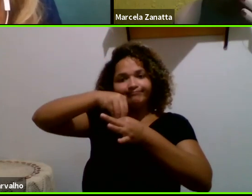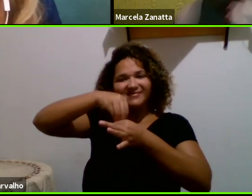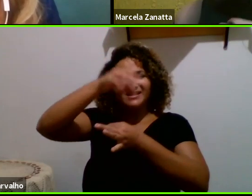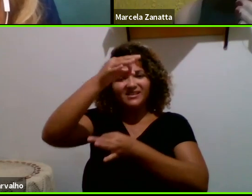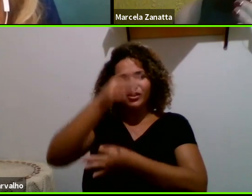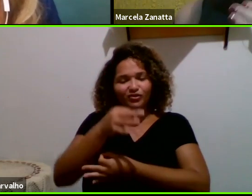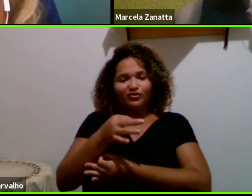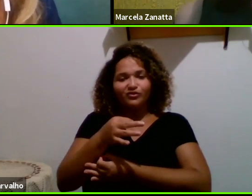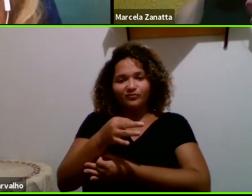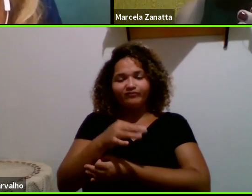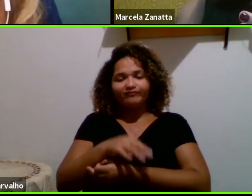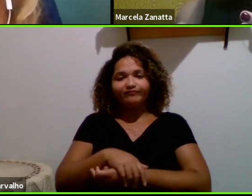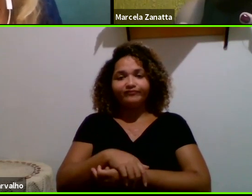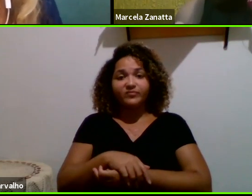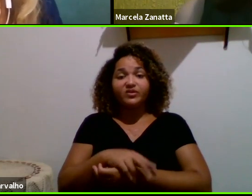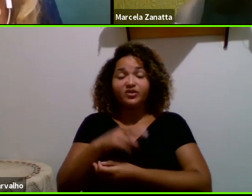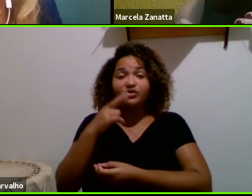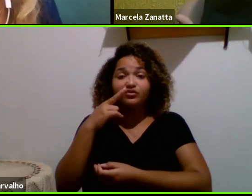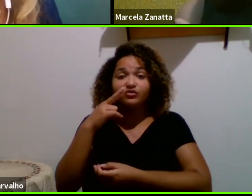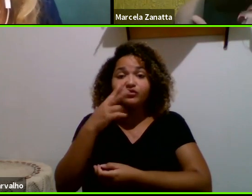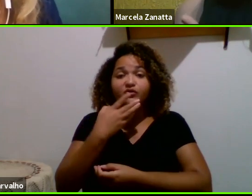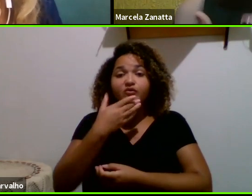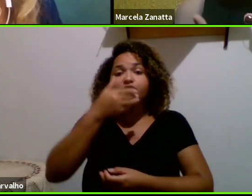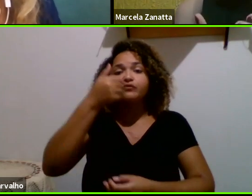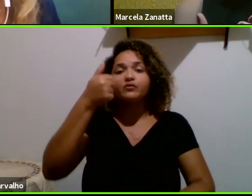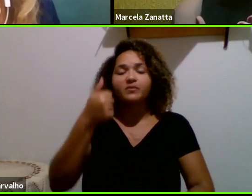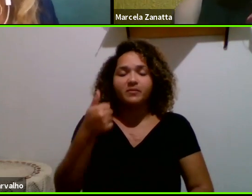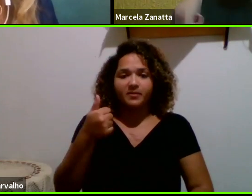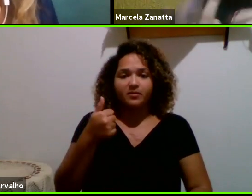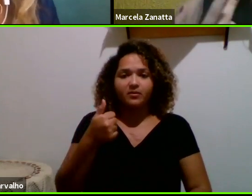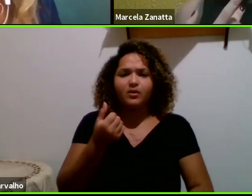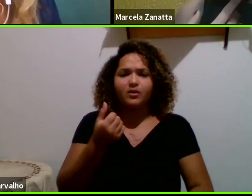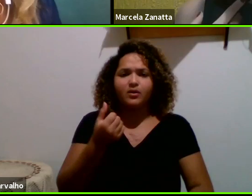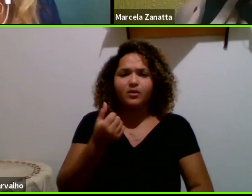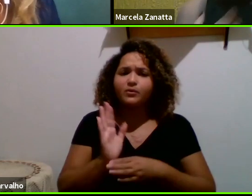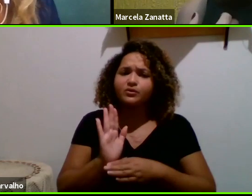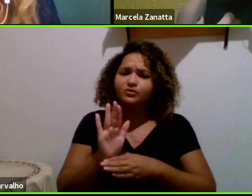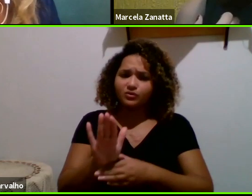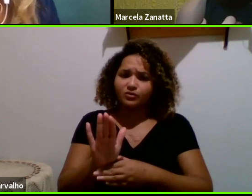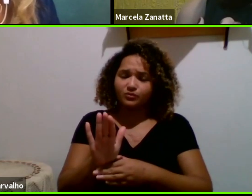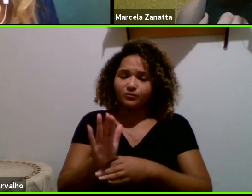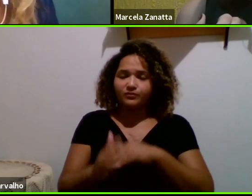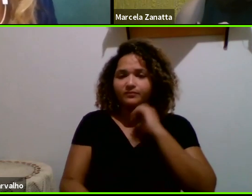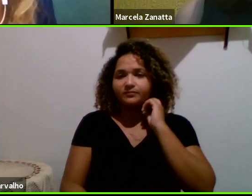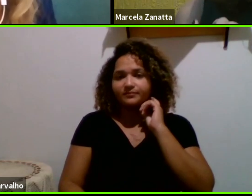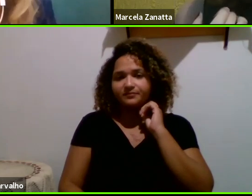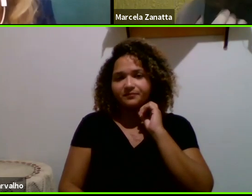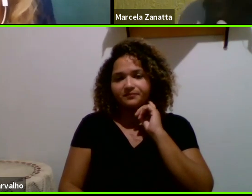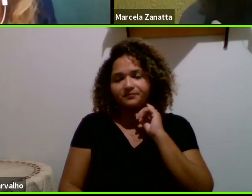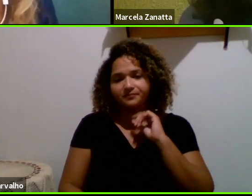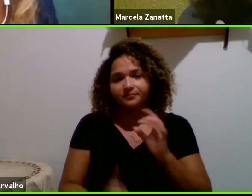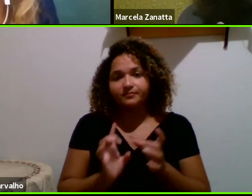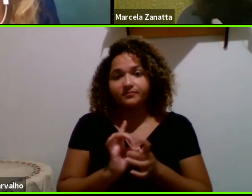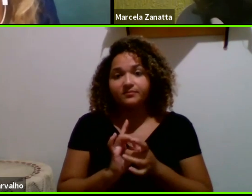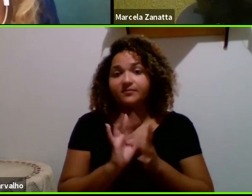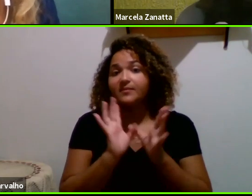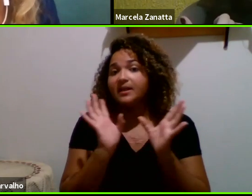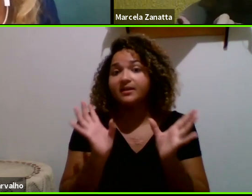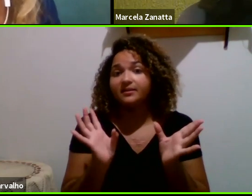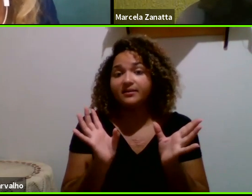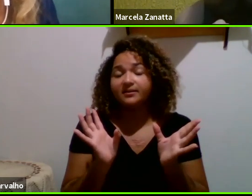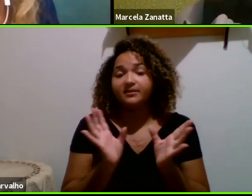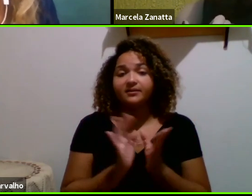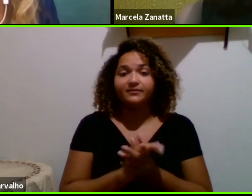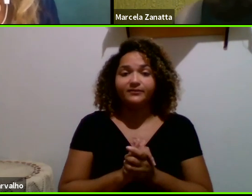vê uma melhora do padrão de contração. Como que a gente ajuda isso a acontecer? Então, livre movimentação, porque de uma forma geral a mulher